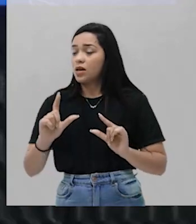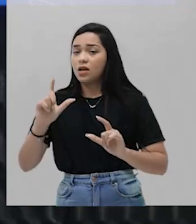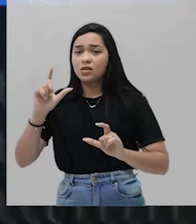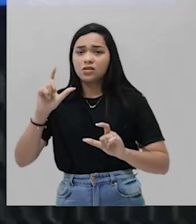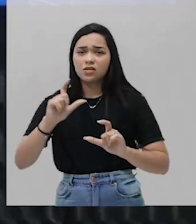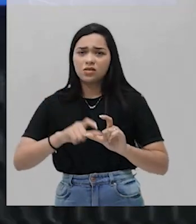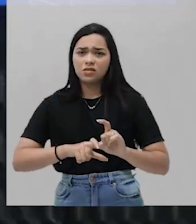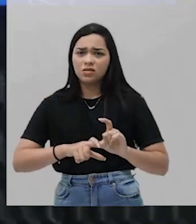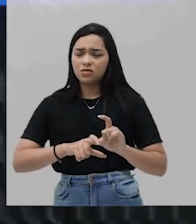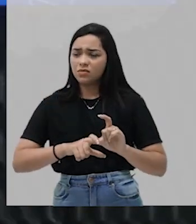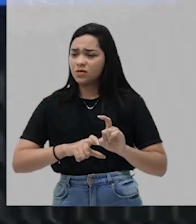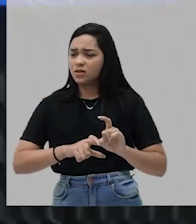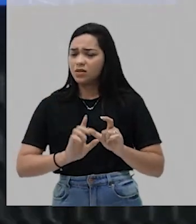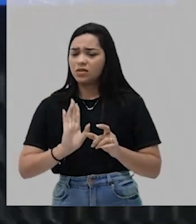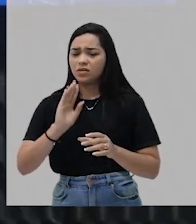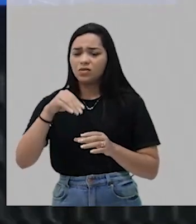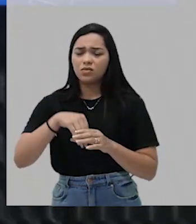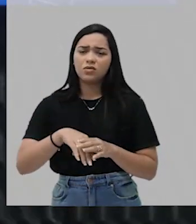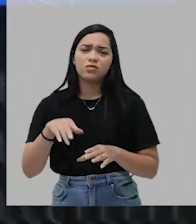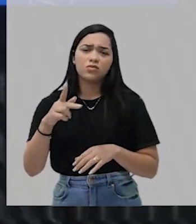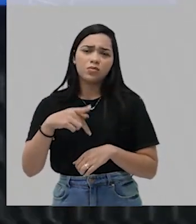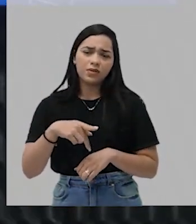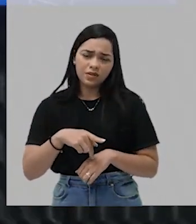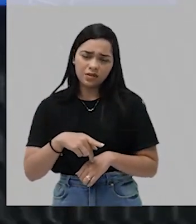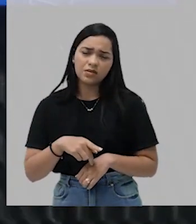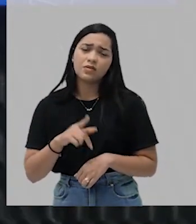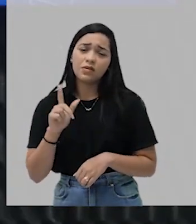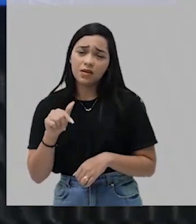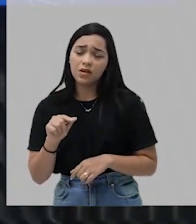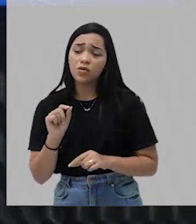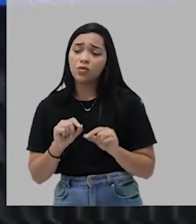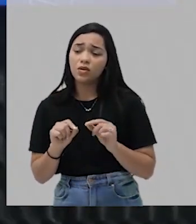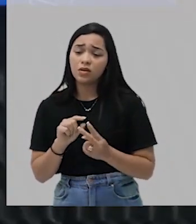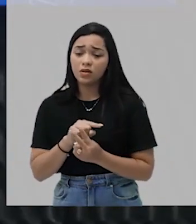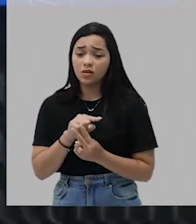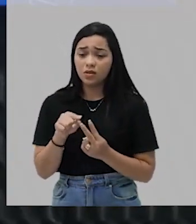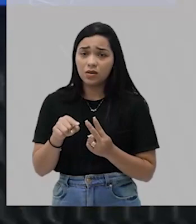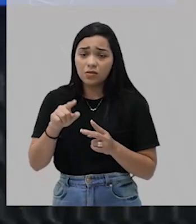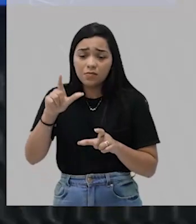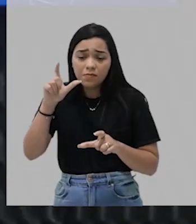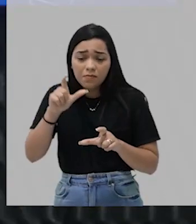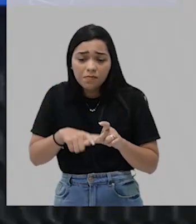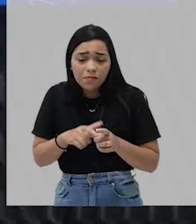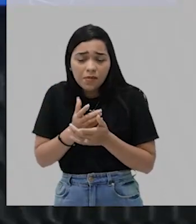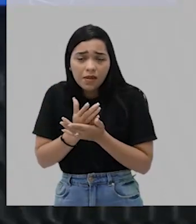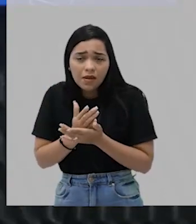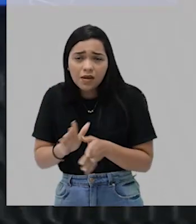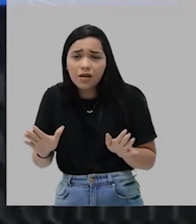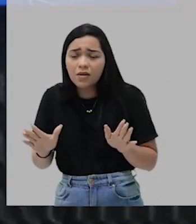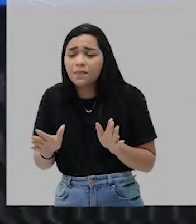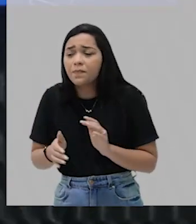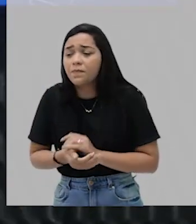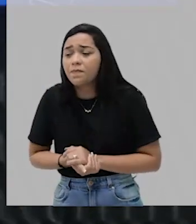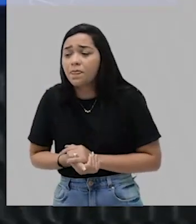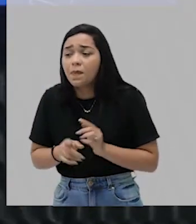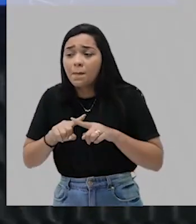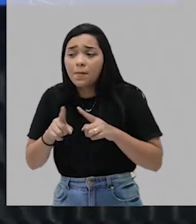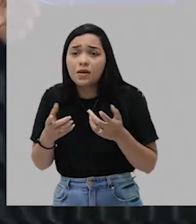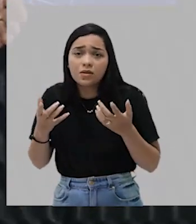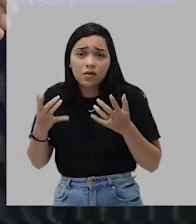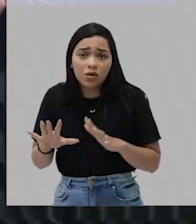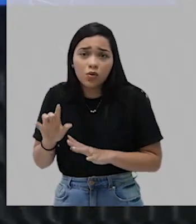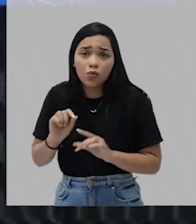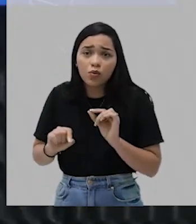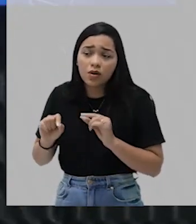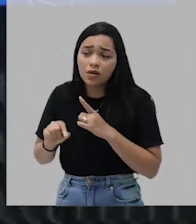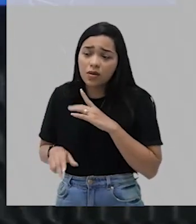internas. É importante que o Estado ele diminua suas dívidas, mas ele não deixe de